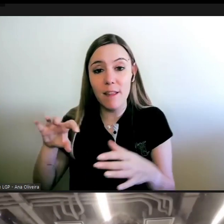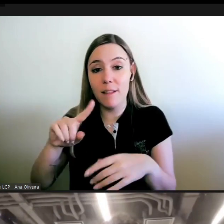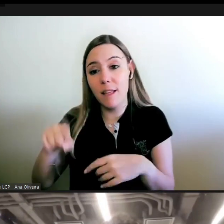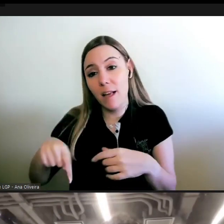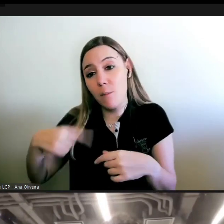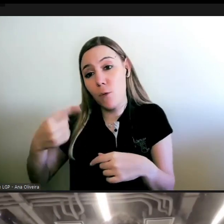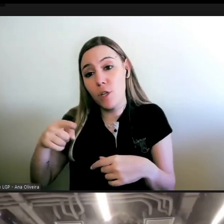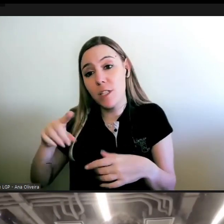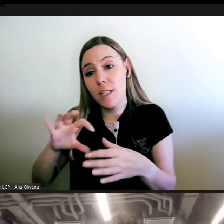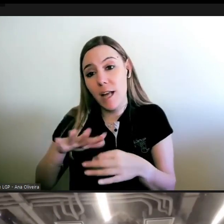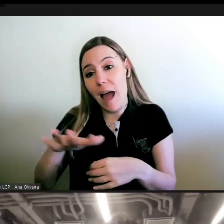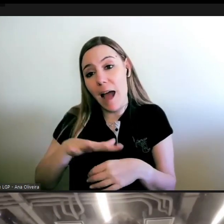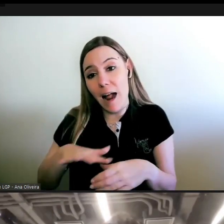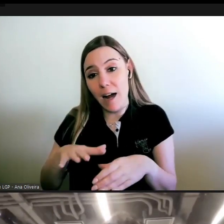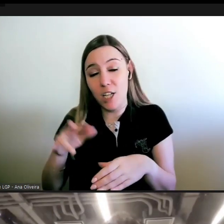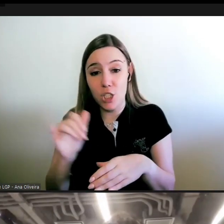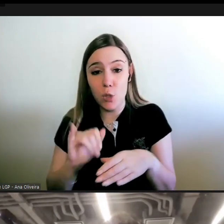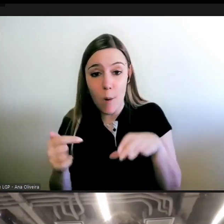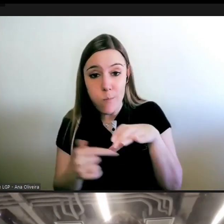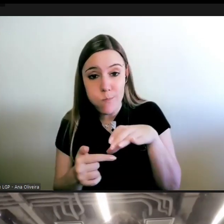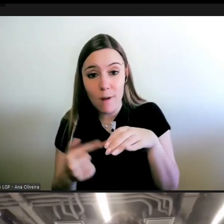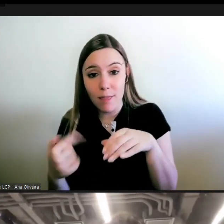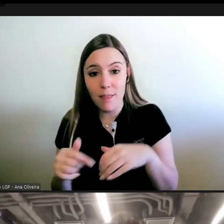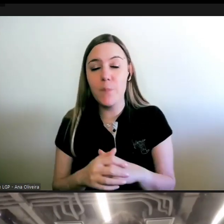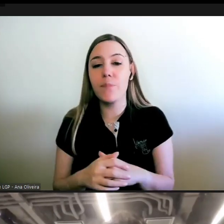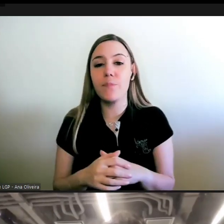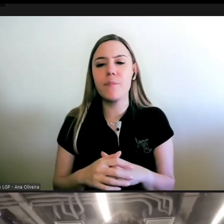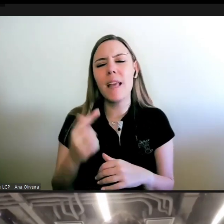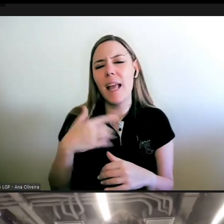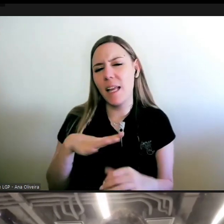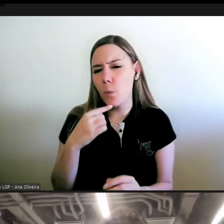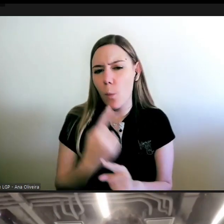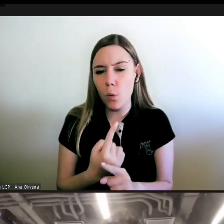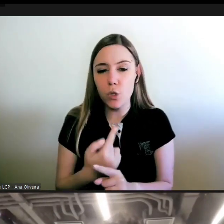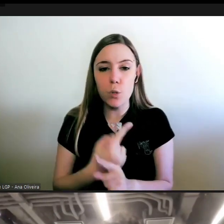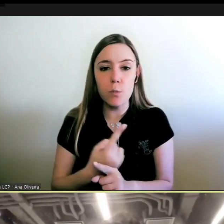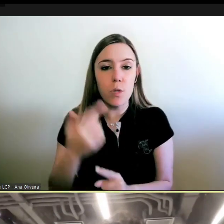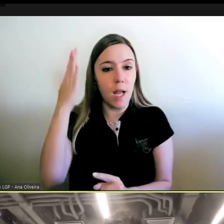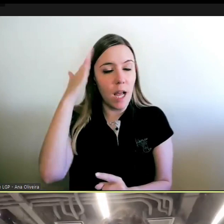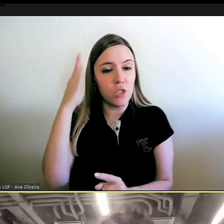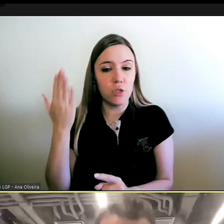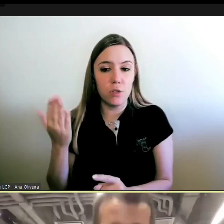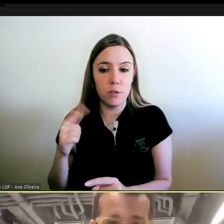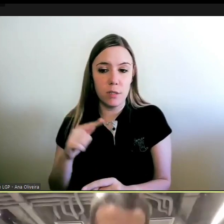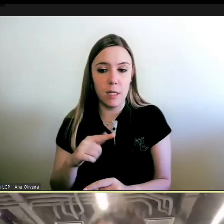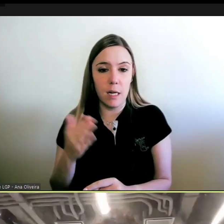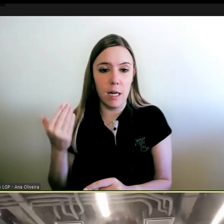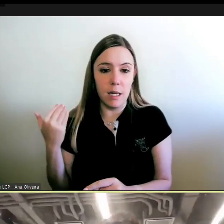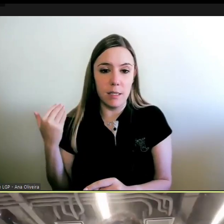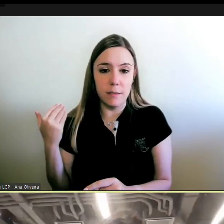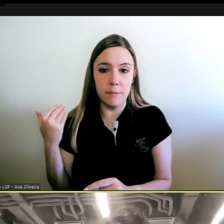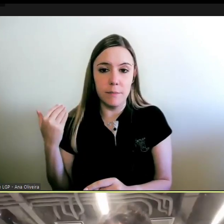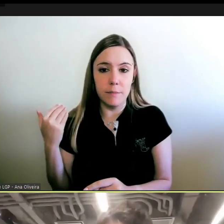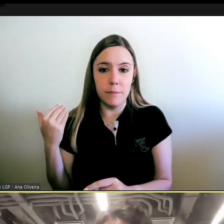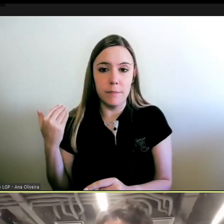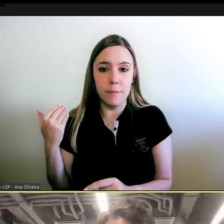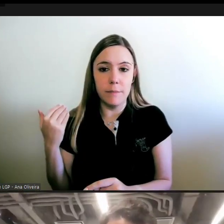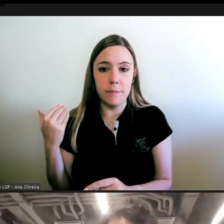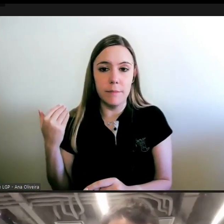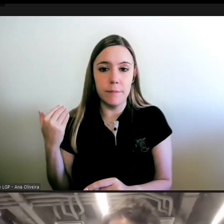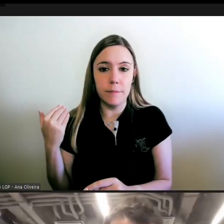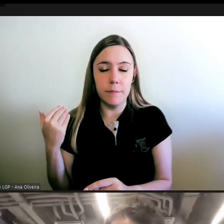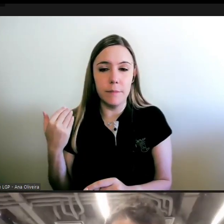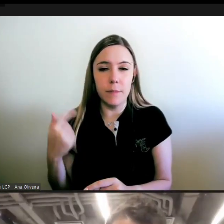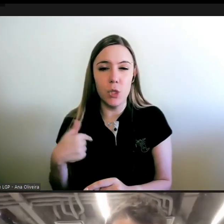Agora, só aqui, deixe-me só aqui dar uma nota, porque eu acho que há bocadinho estava tão preocupada... Está bem, estava